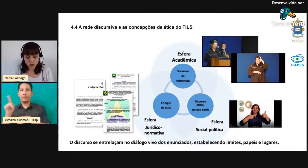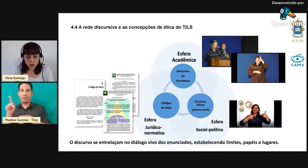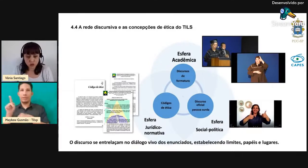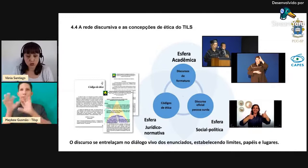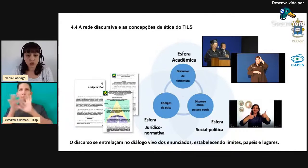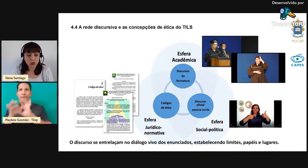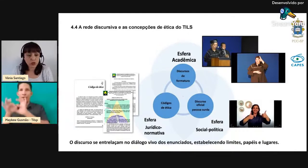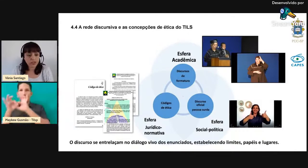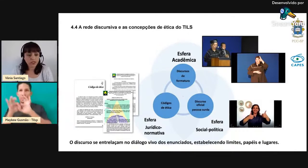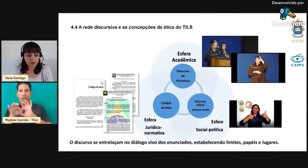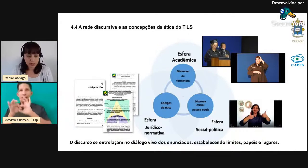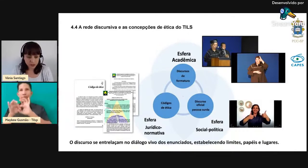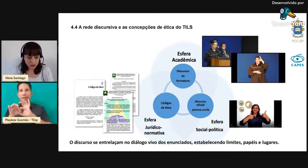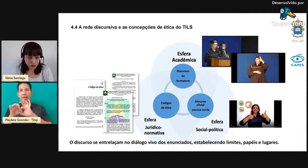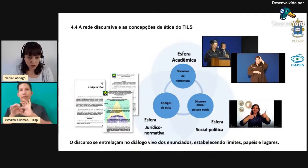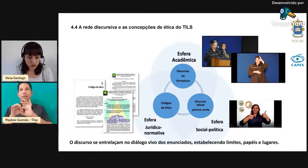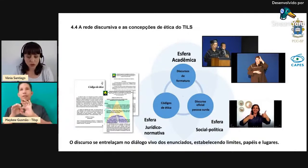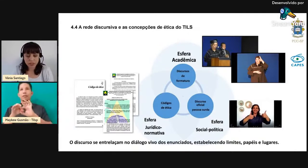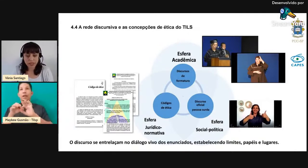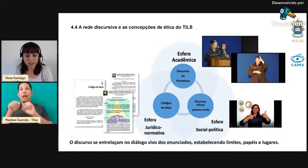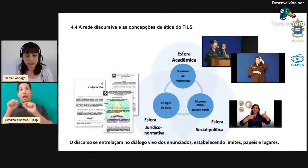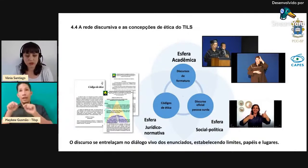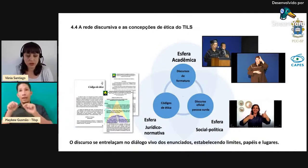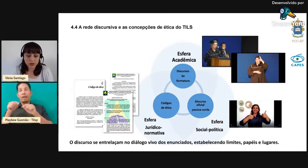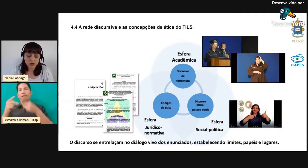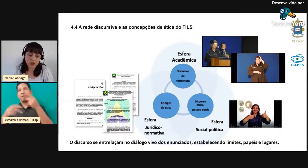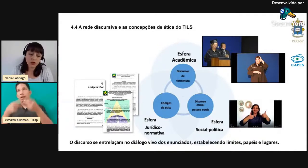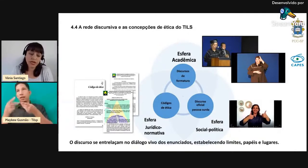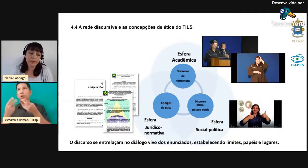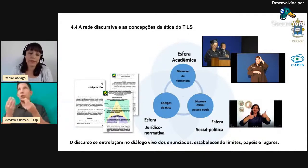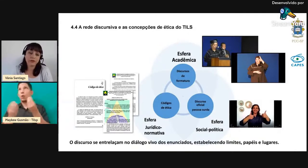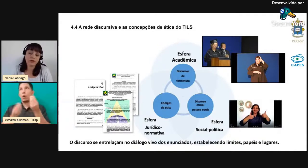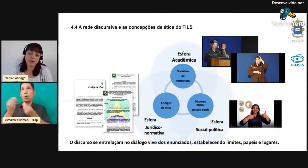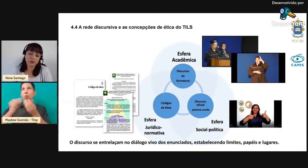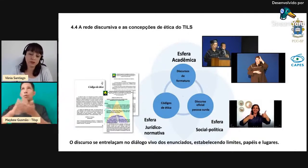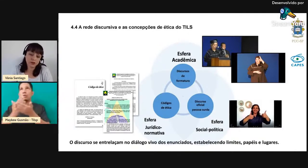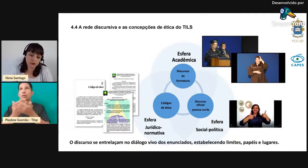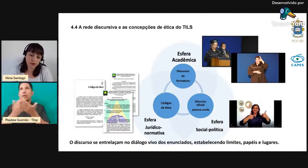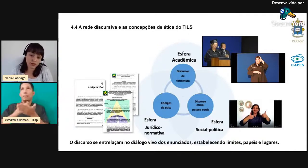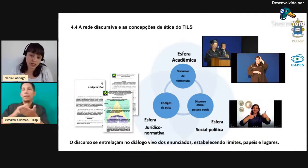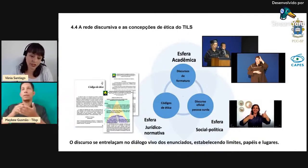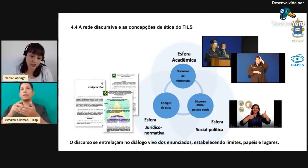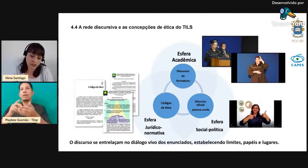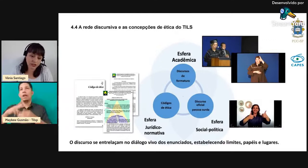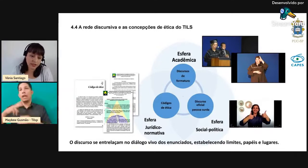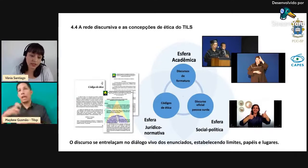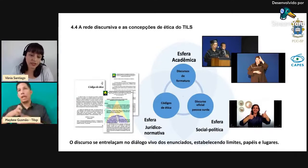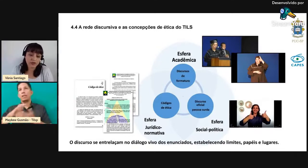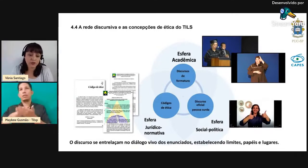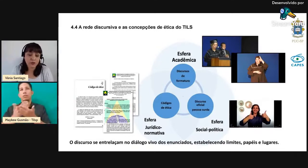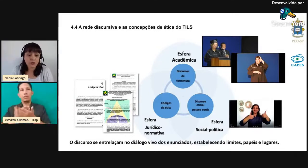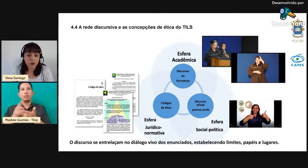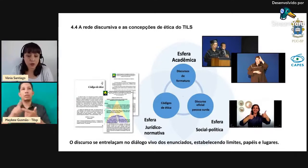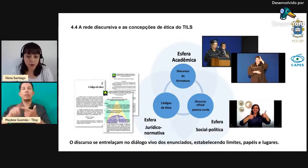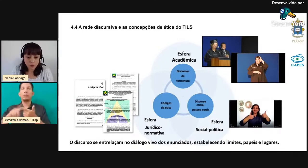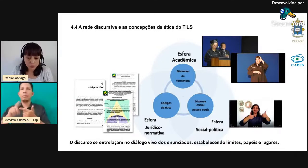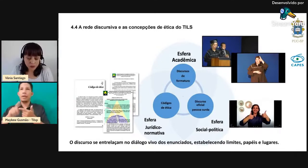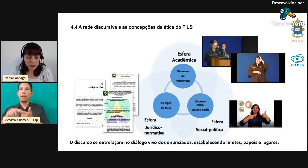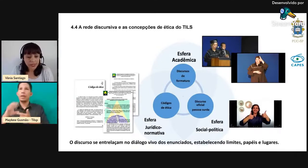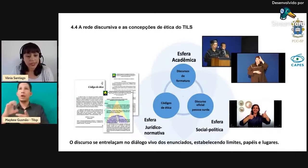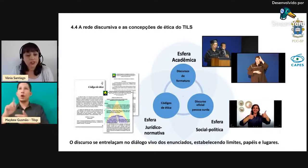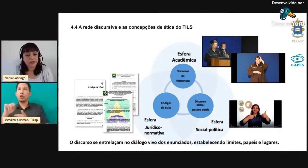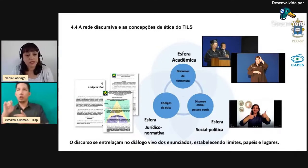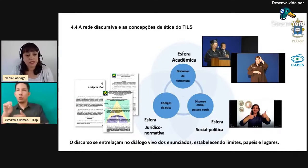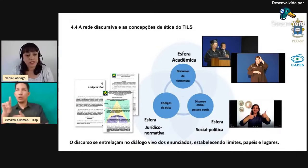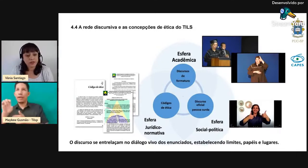de Surdos, sobre a atividade do TIOS, sobre a ética do TIOS, e olhar para os documentos do Código de Ética. Esse foi o meu